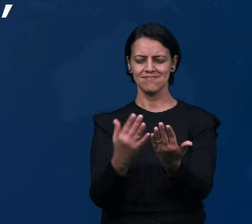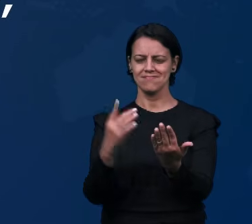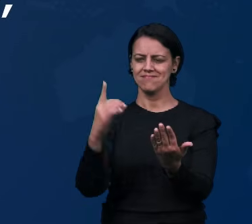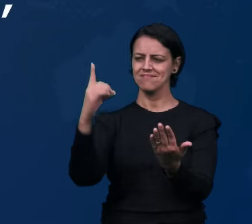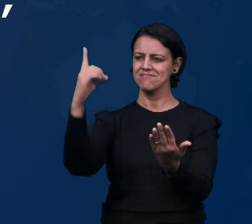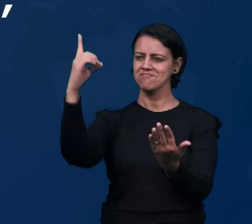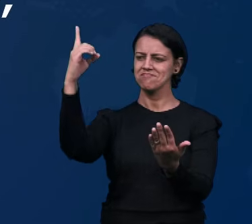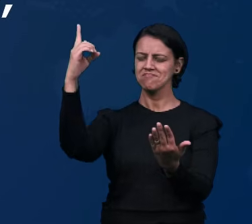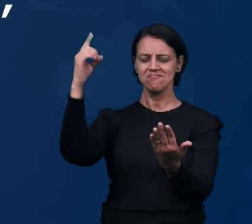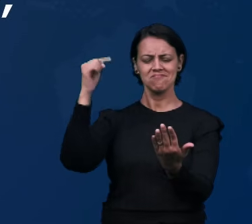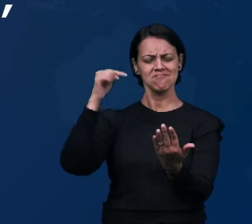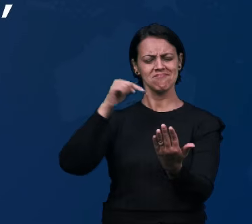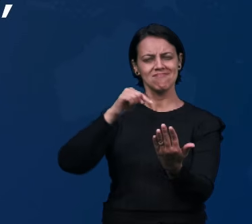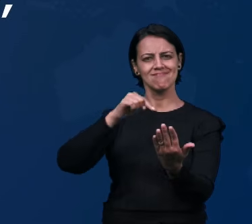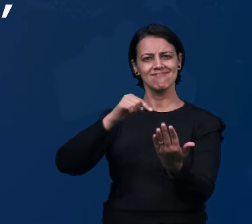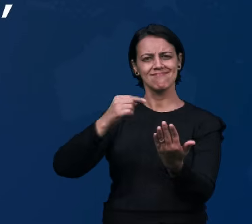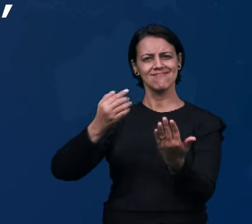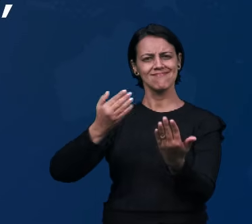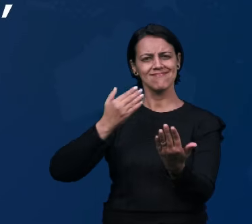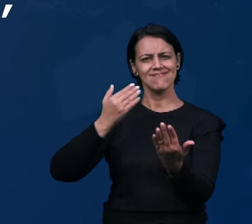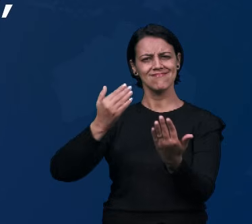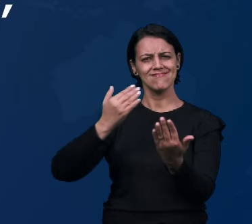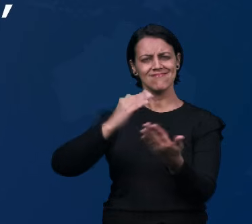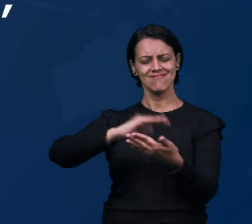palavra é tesouro